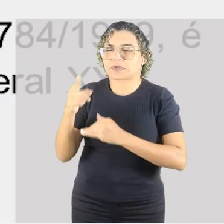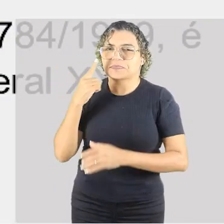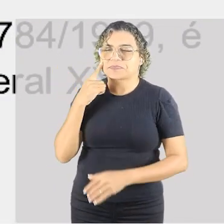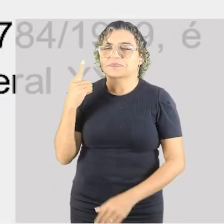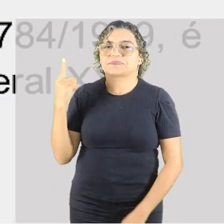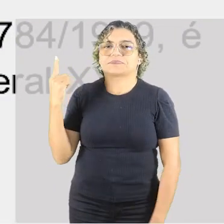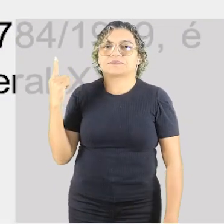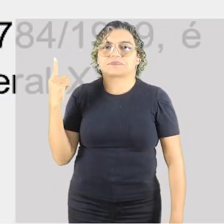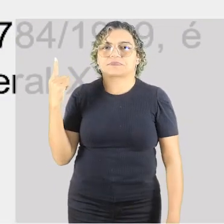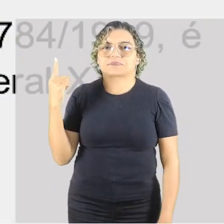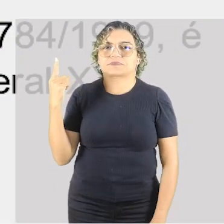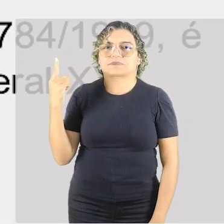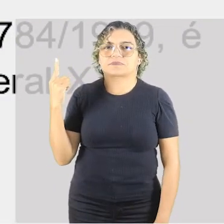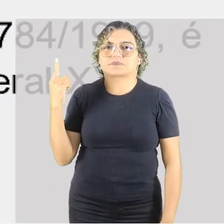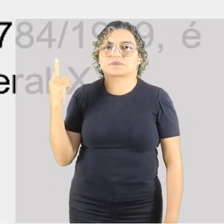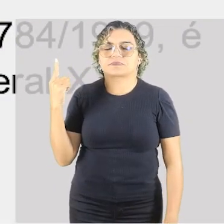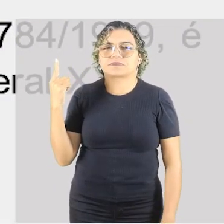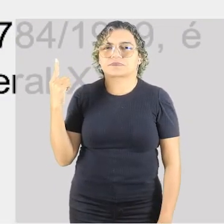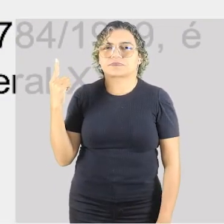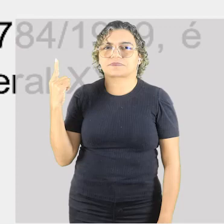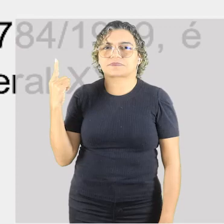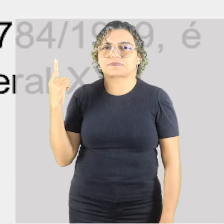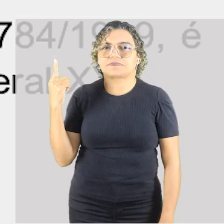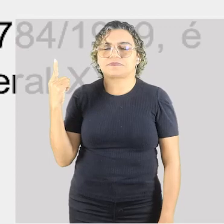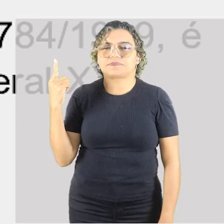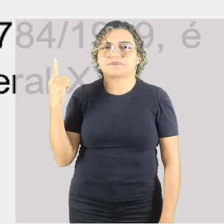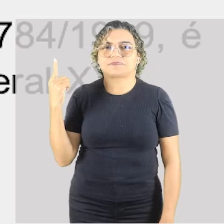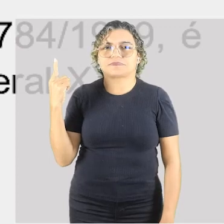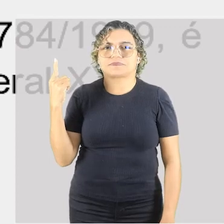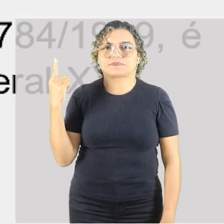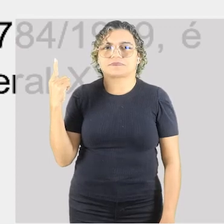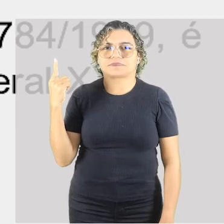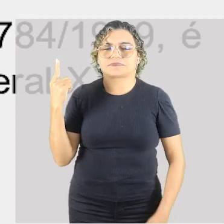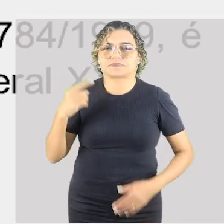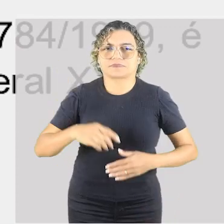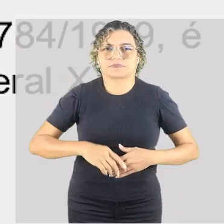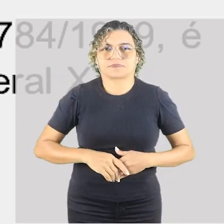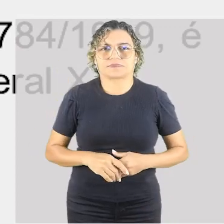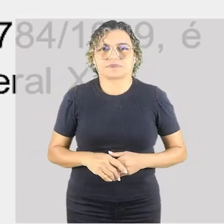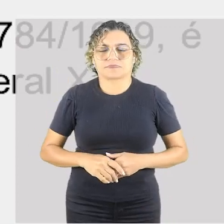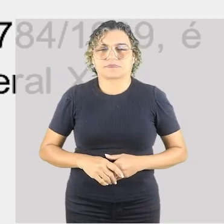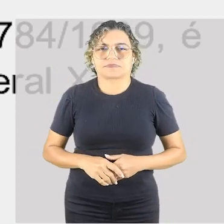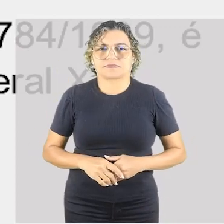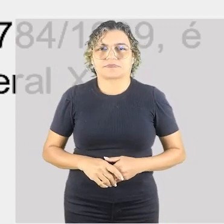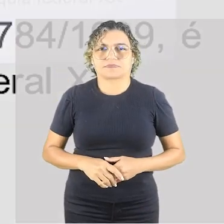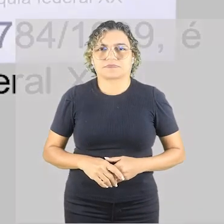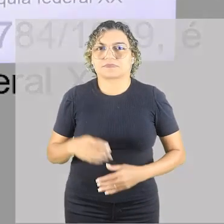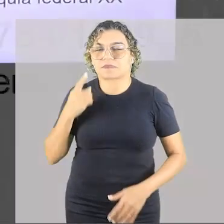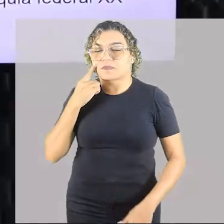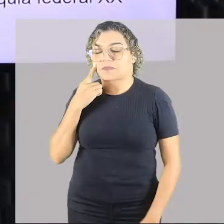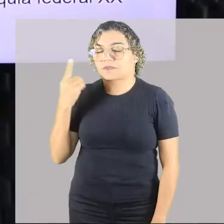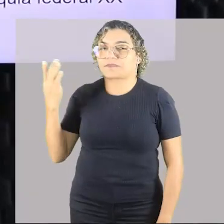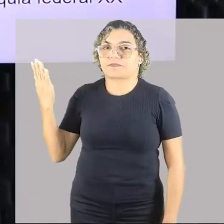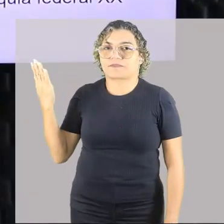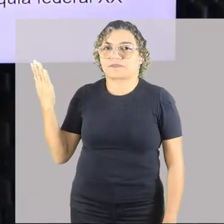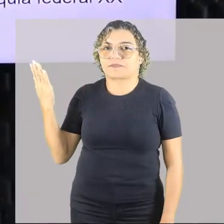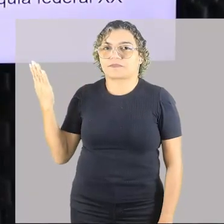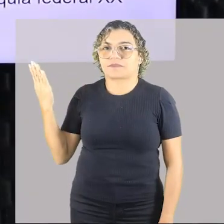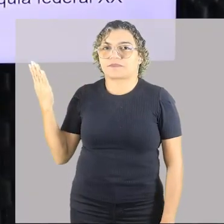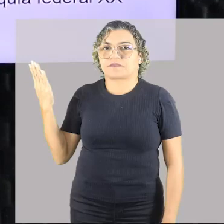órgão hierarquicamente inferior, por tempo indeterminado, a competência para praticar certos atos administrativos de natureza não